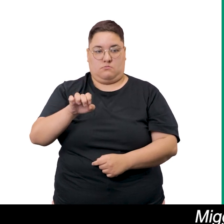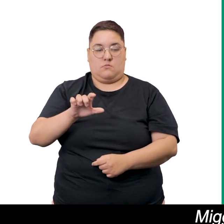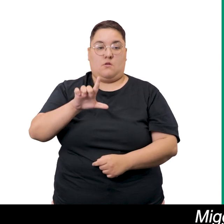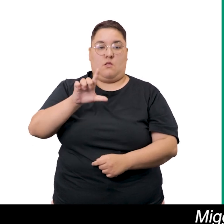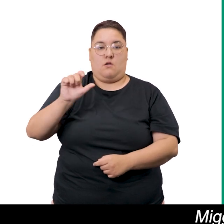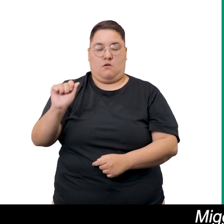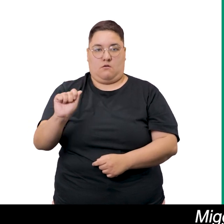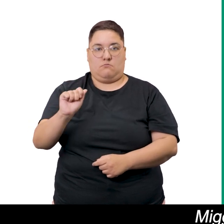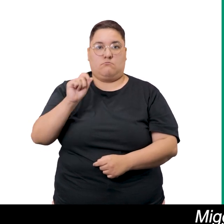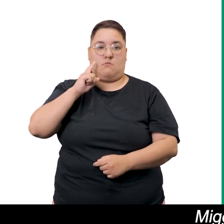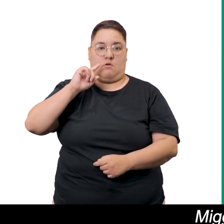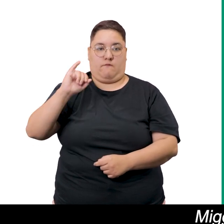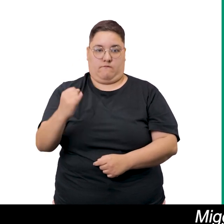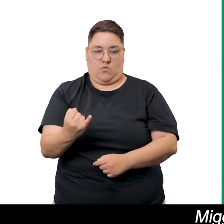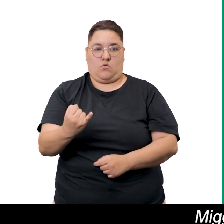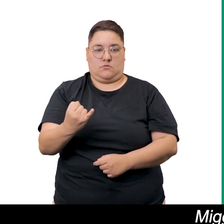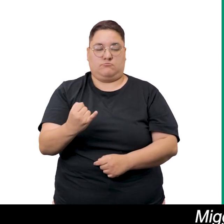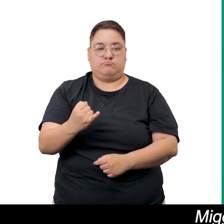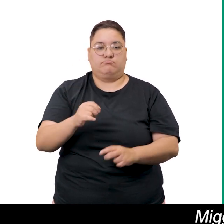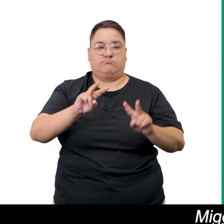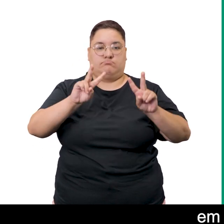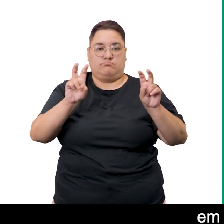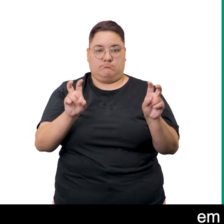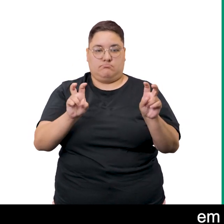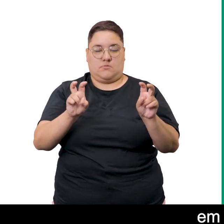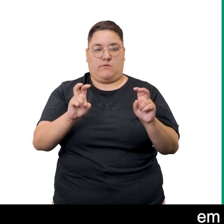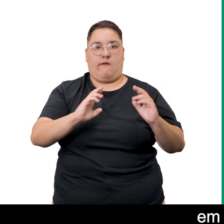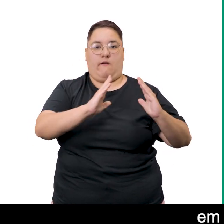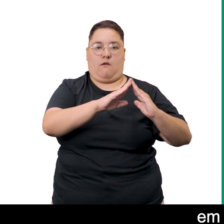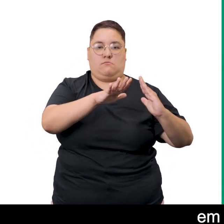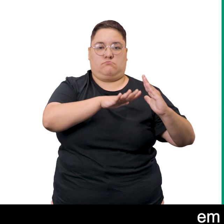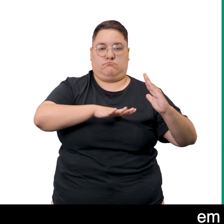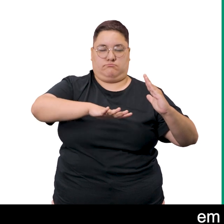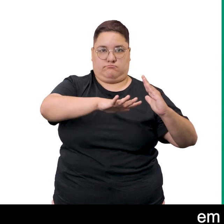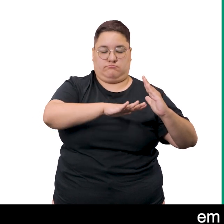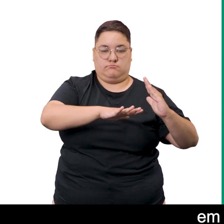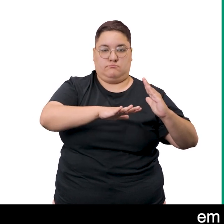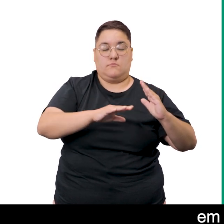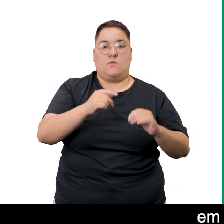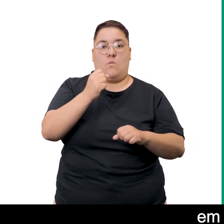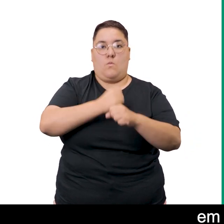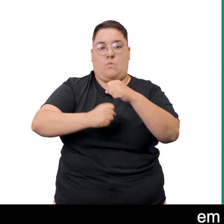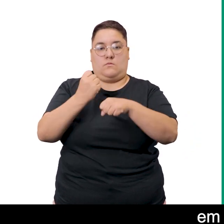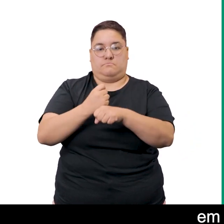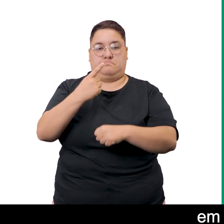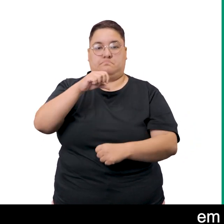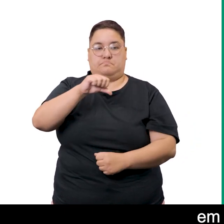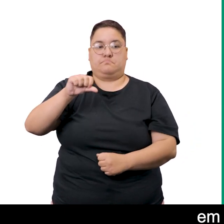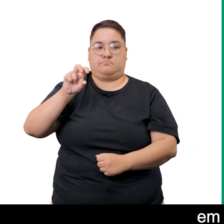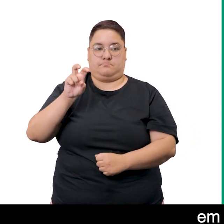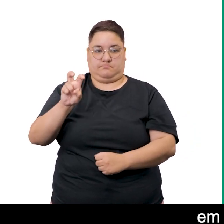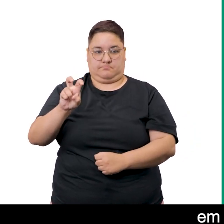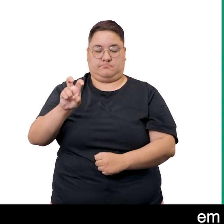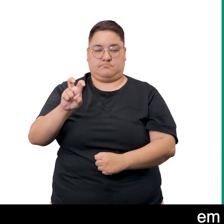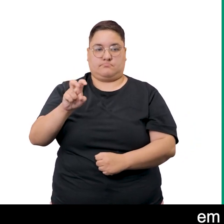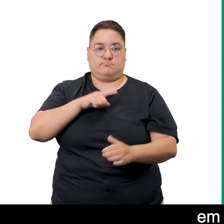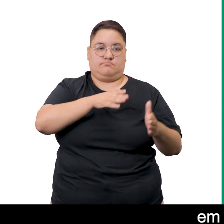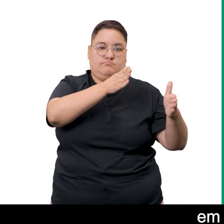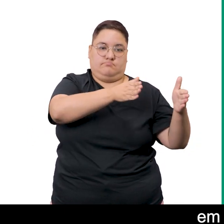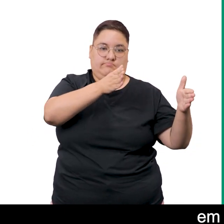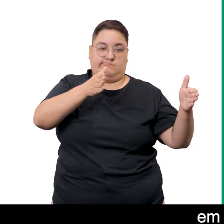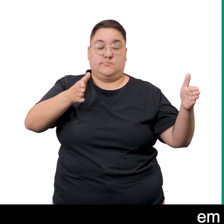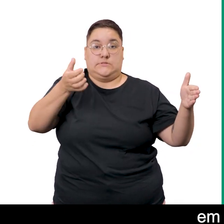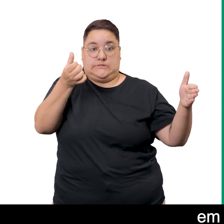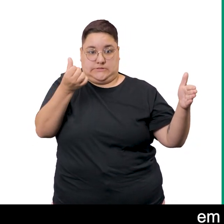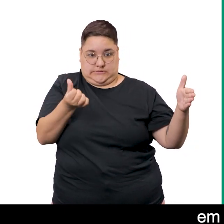Angeles, Califórnia, da série Domestic, em português, Doméstico, de 1995,